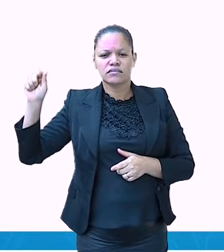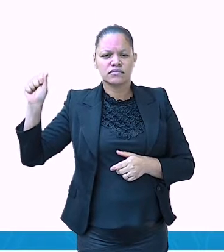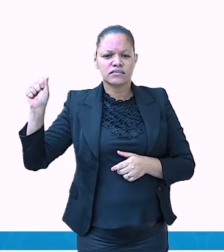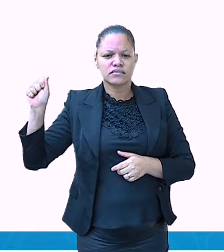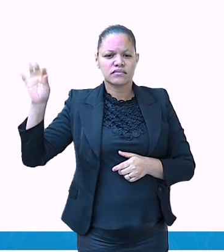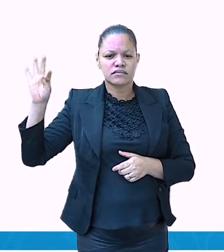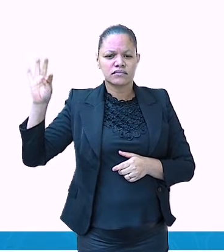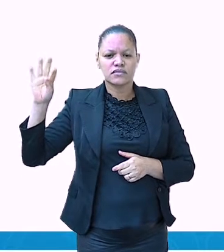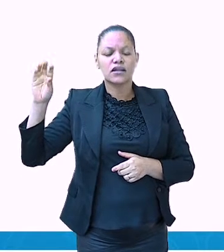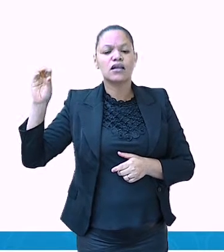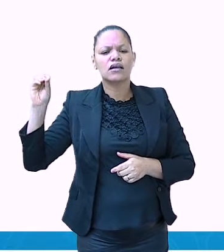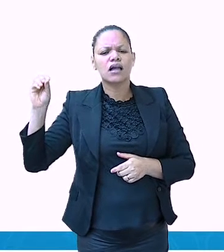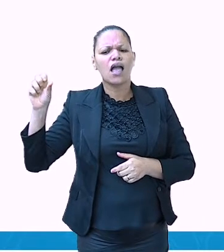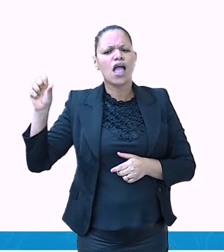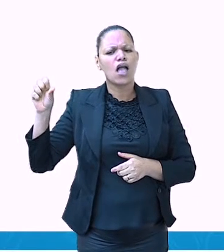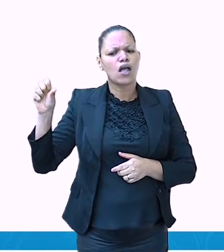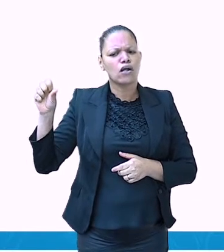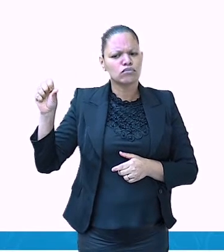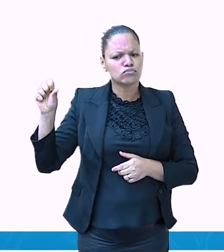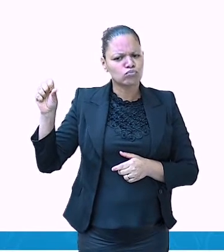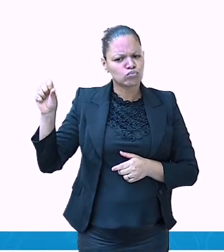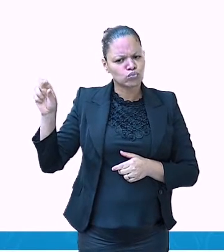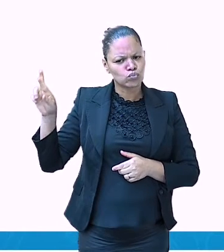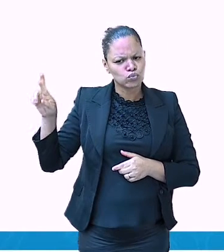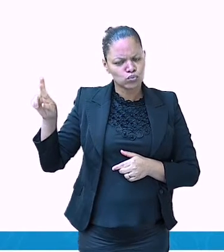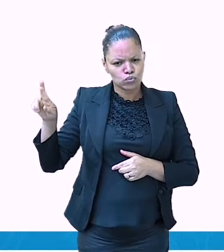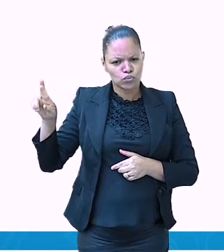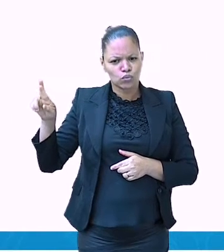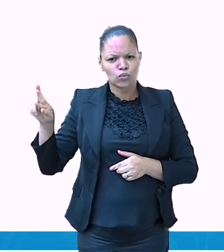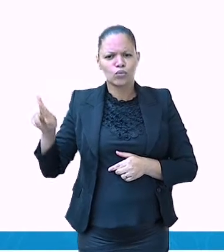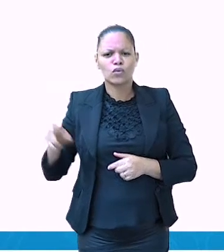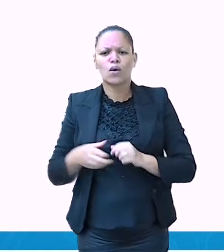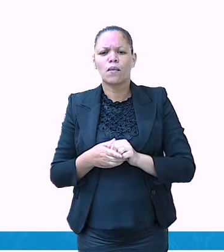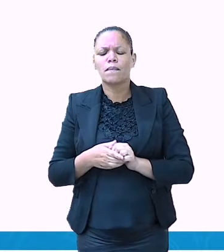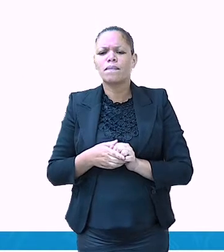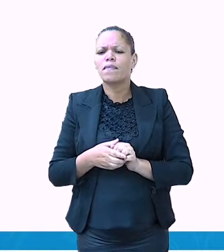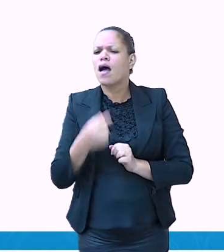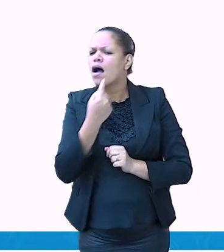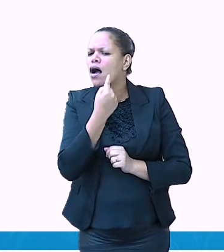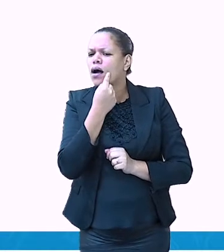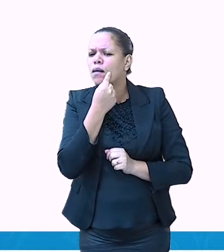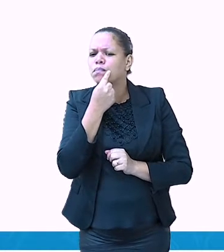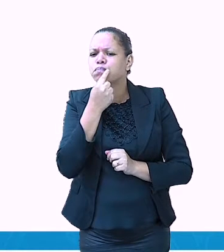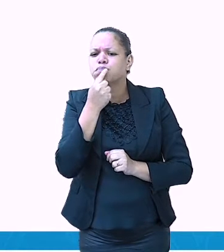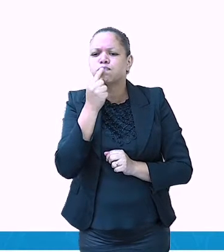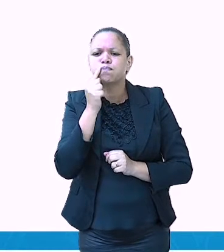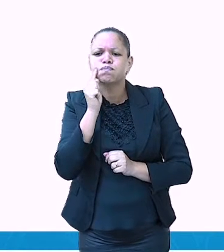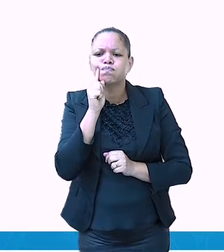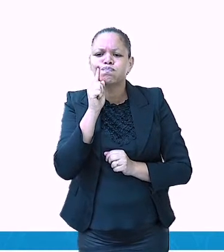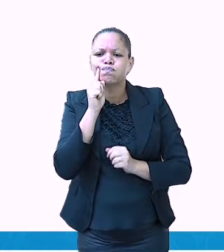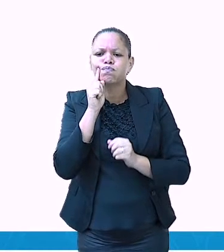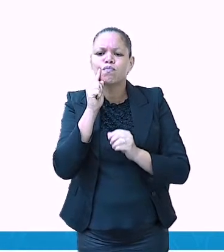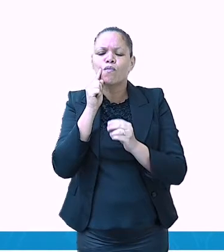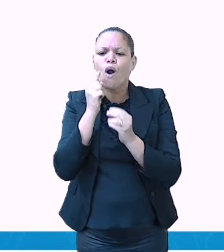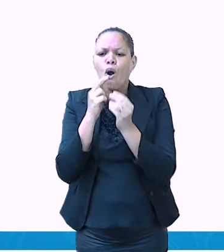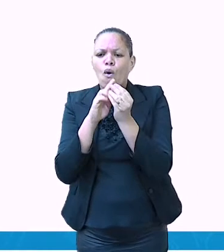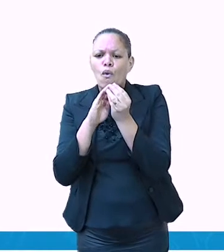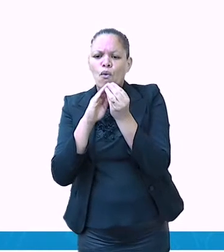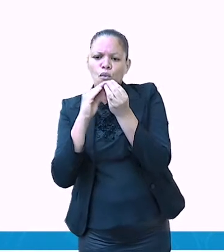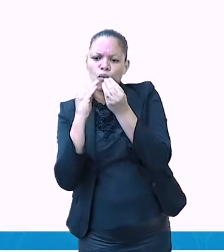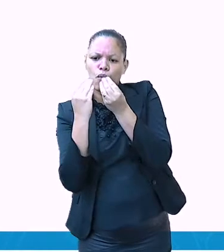arredondada, tá vendo? Os dentes dele não ficam muito expostos.